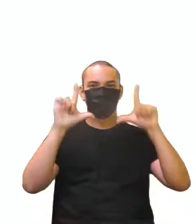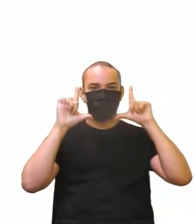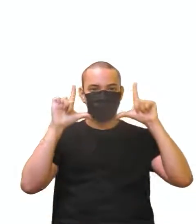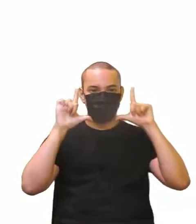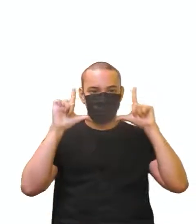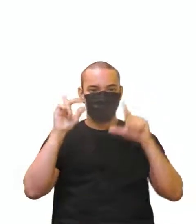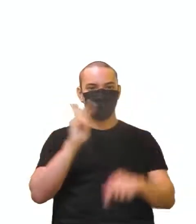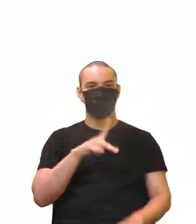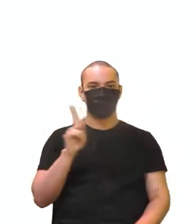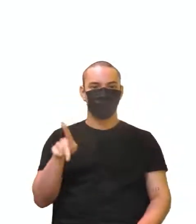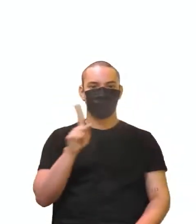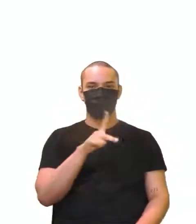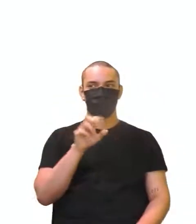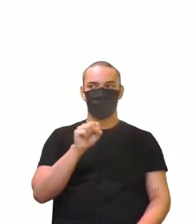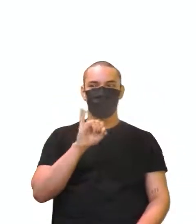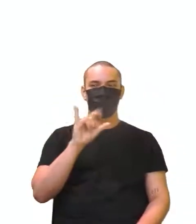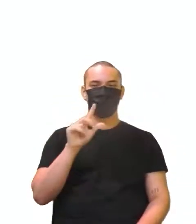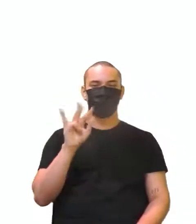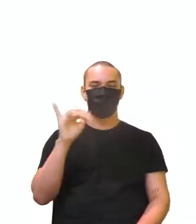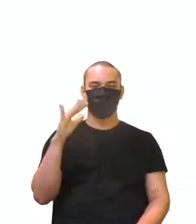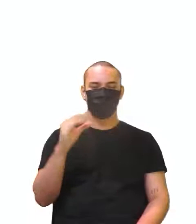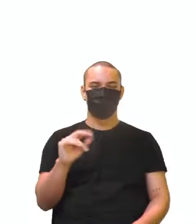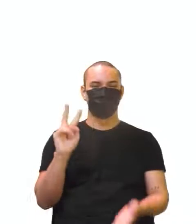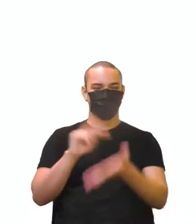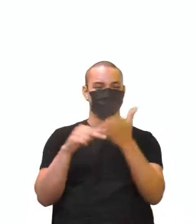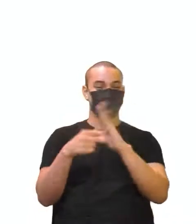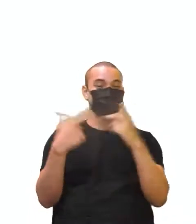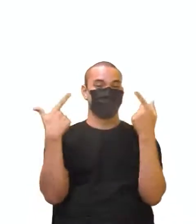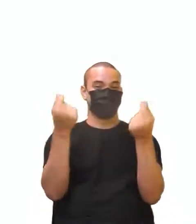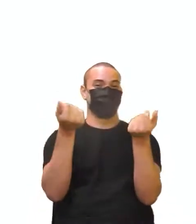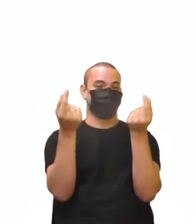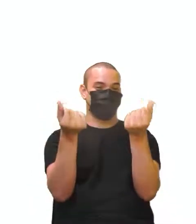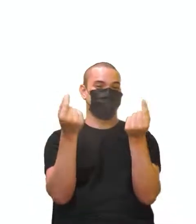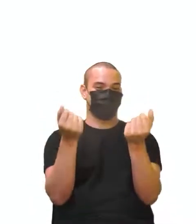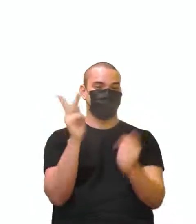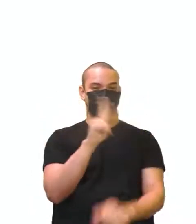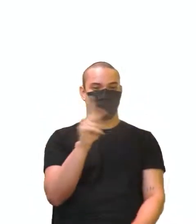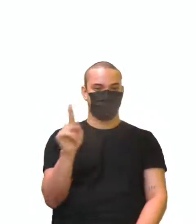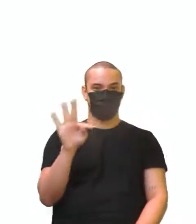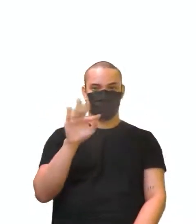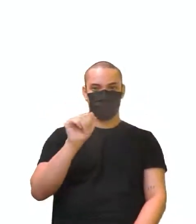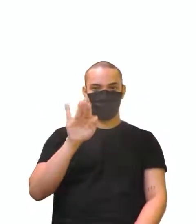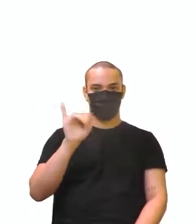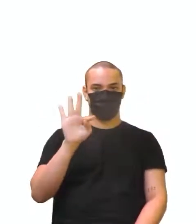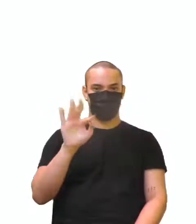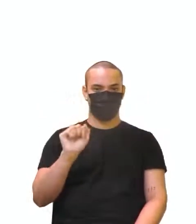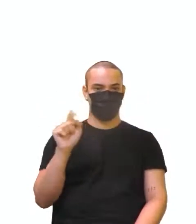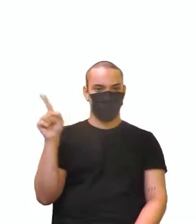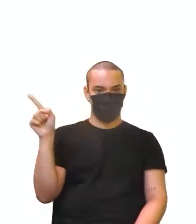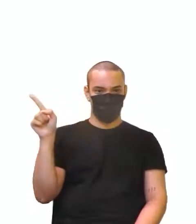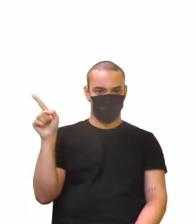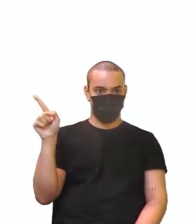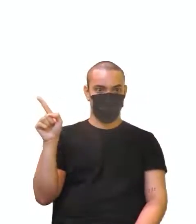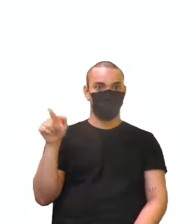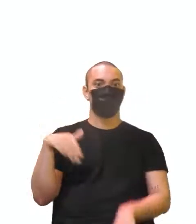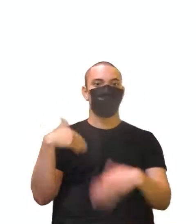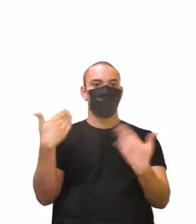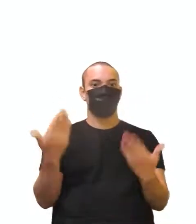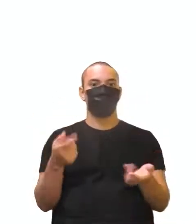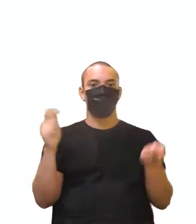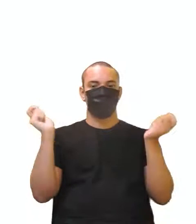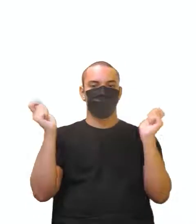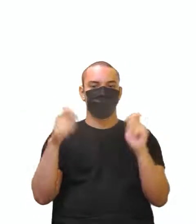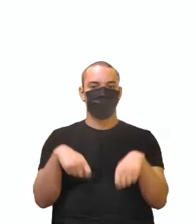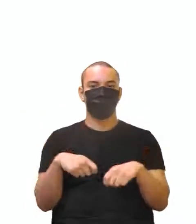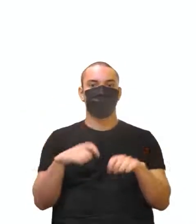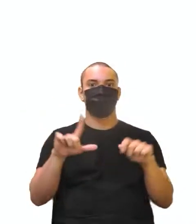Silvinho. Aí vale dinheiro, hein? Aí a face da prof. Tabita. Então, olha lá a questão de novo. A probabilidade isolada de